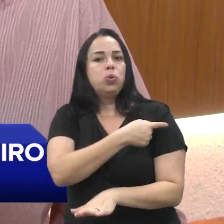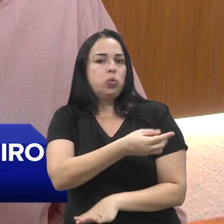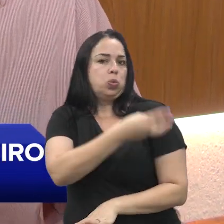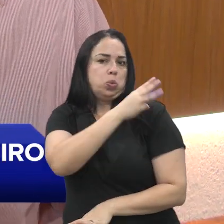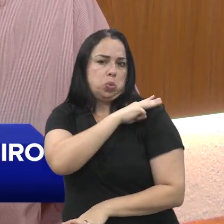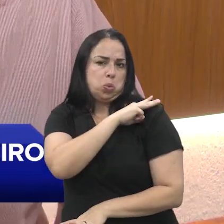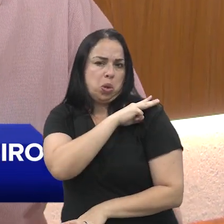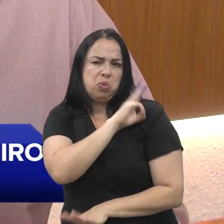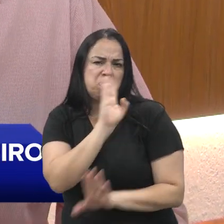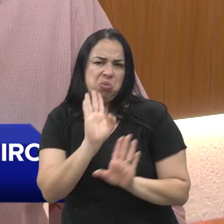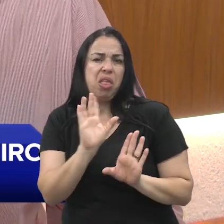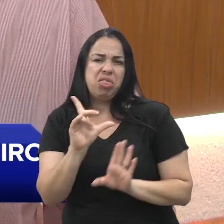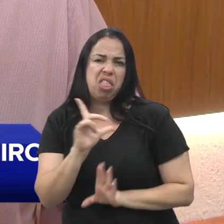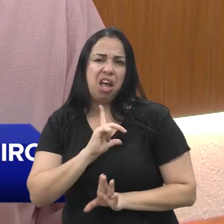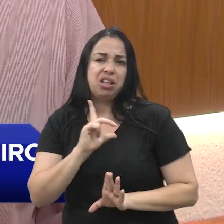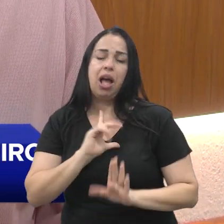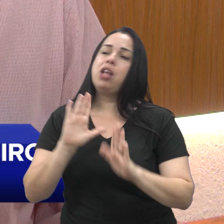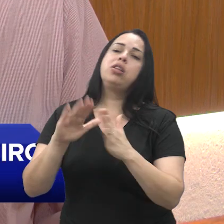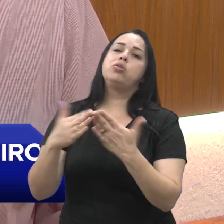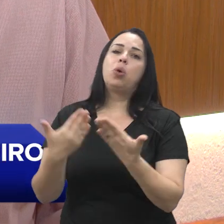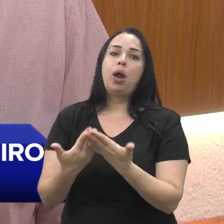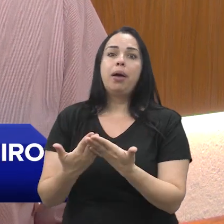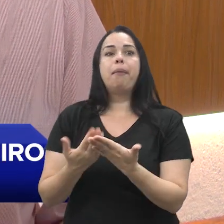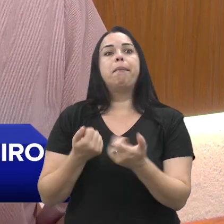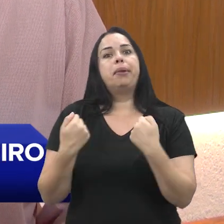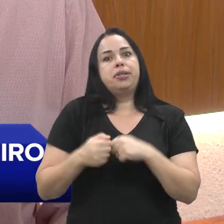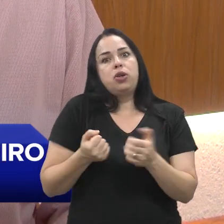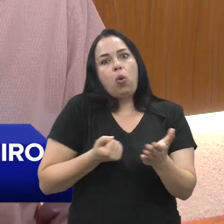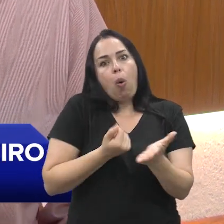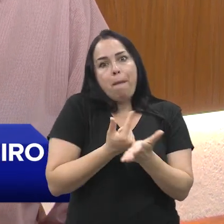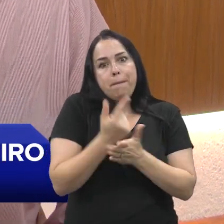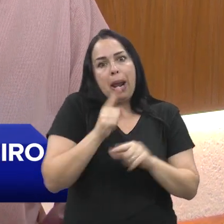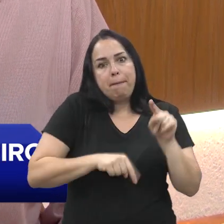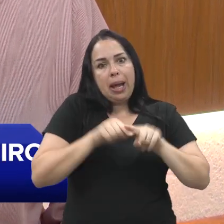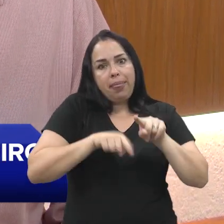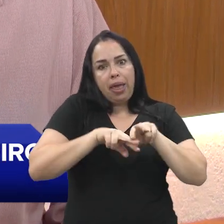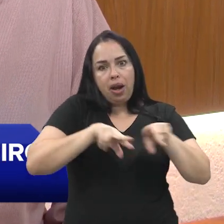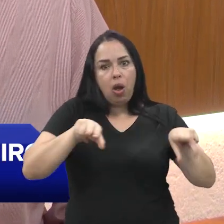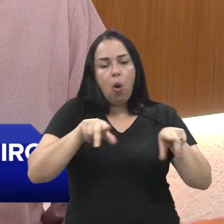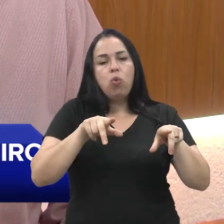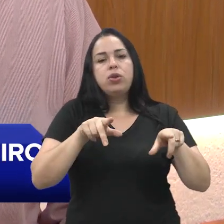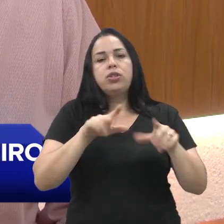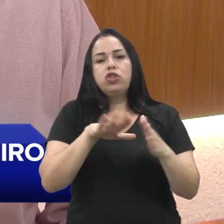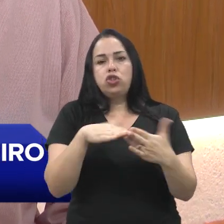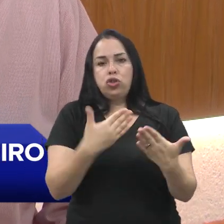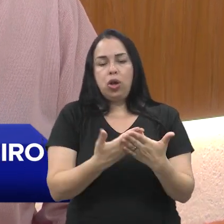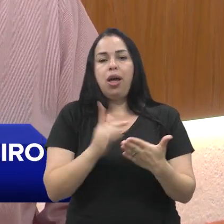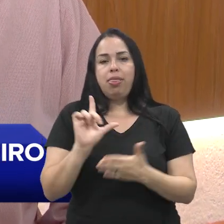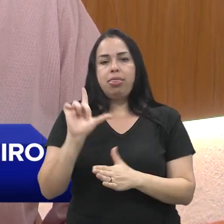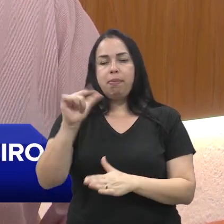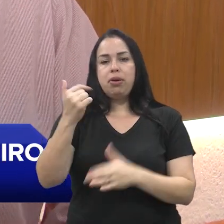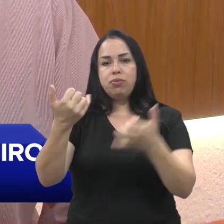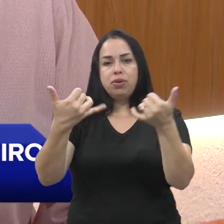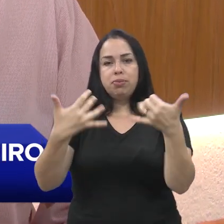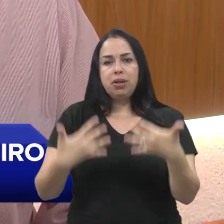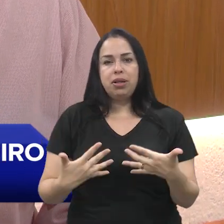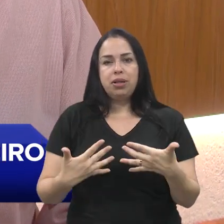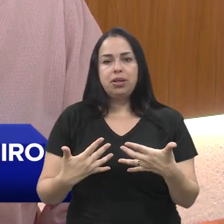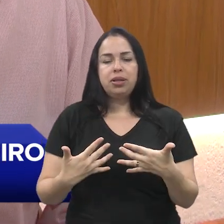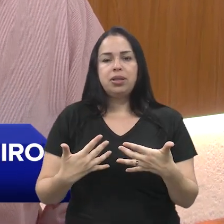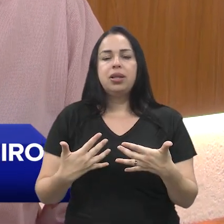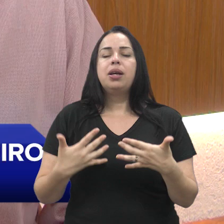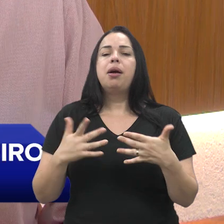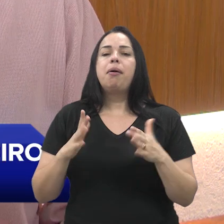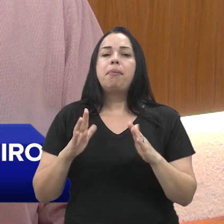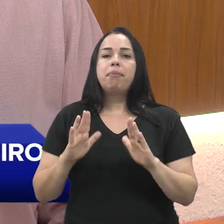escola fundamental, médio que seja, enfim, material escolar. É mais um gasto que já nós